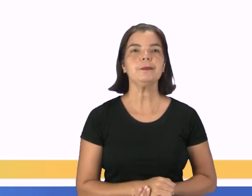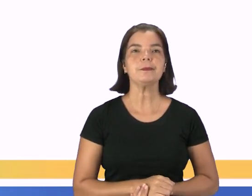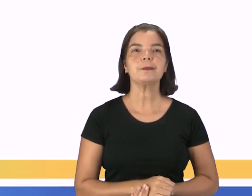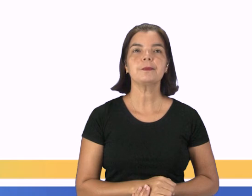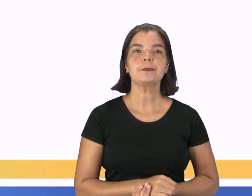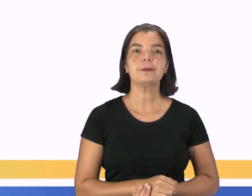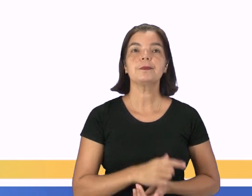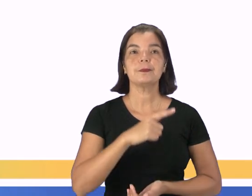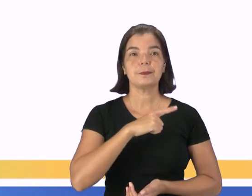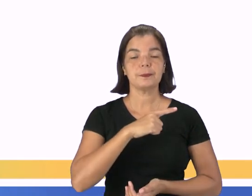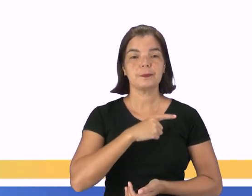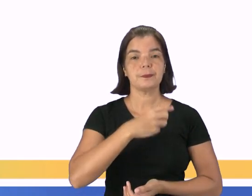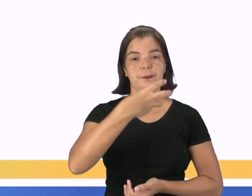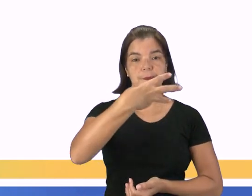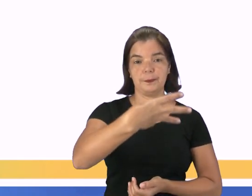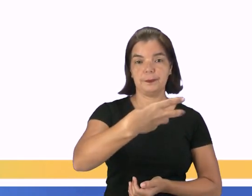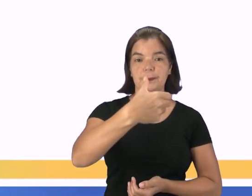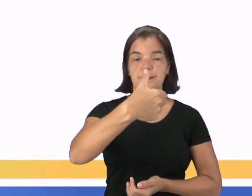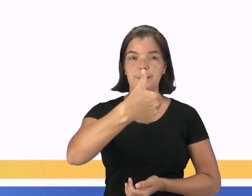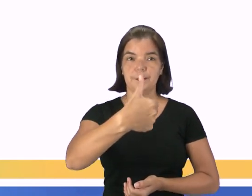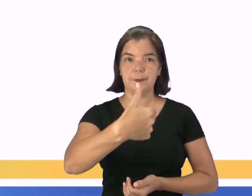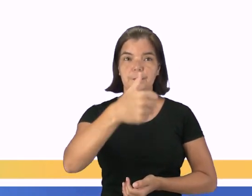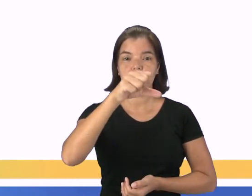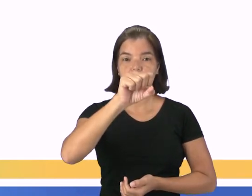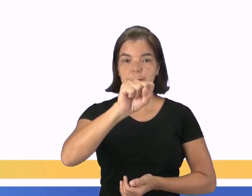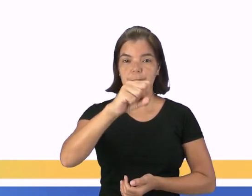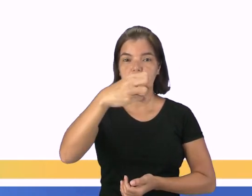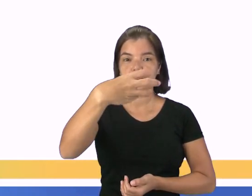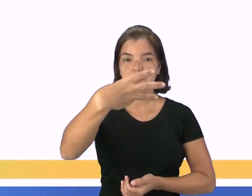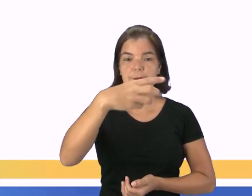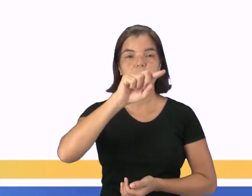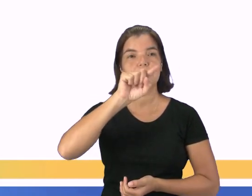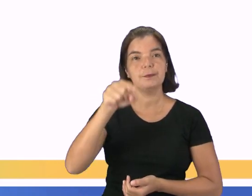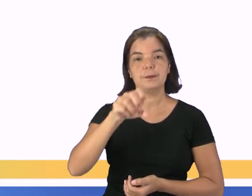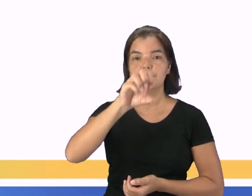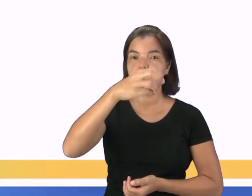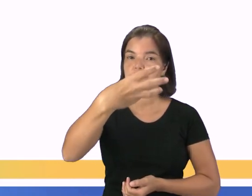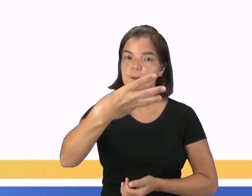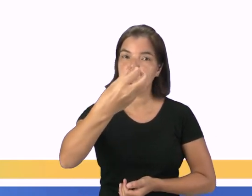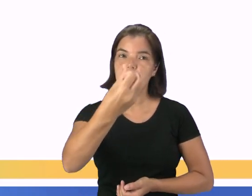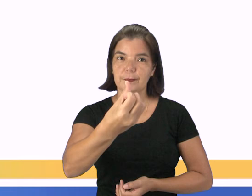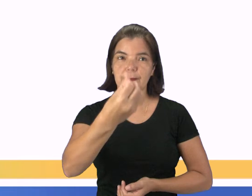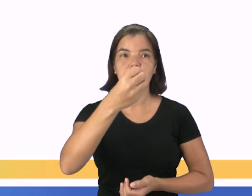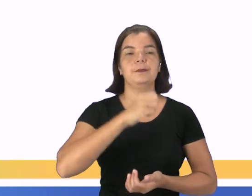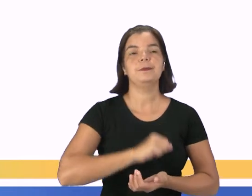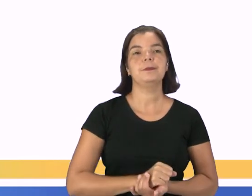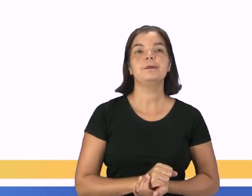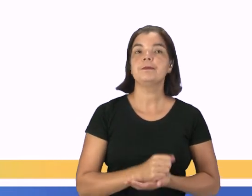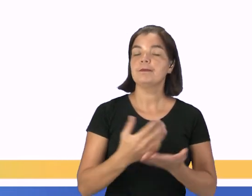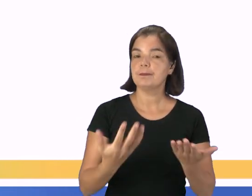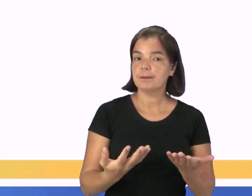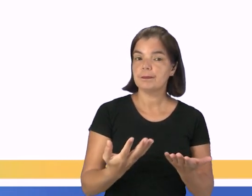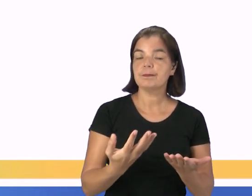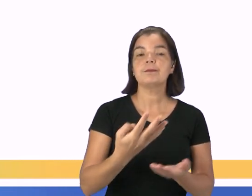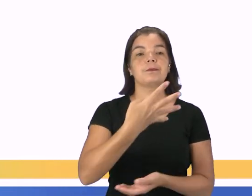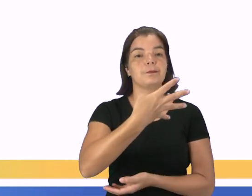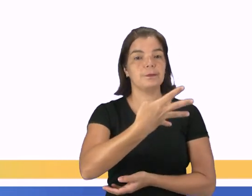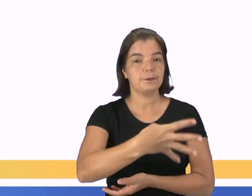318.336. Dividindo esse número por 100, lembre que devemos deslocar nossa vírgula que está invisível lá no cantinho direito, logo após o